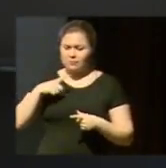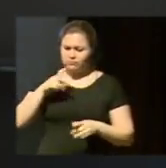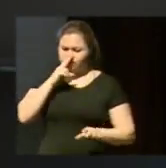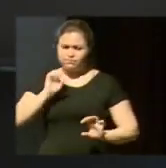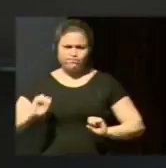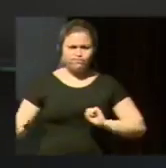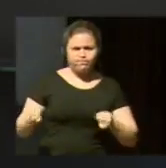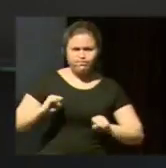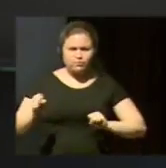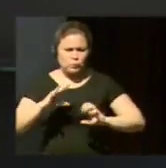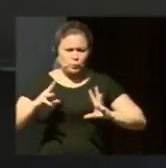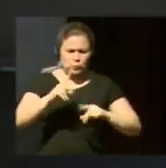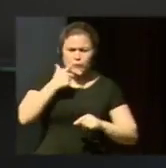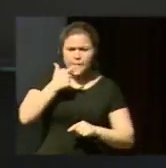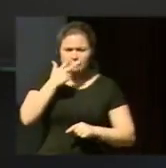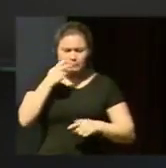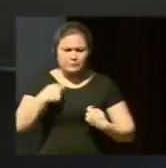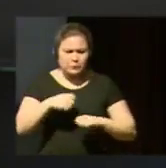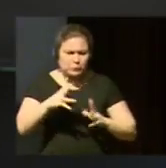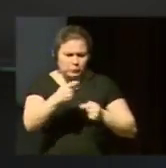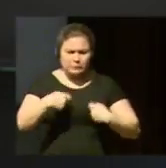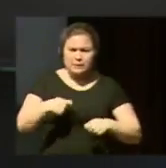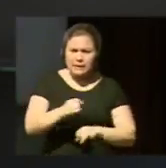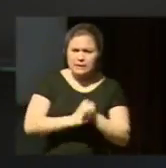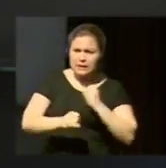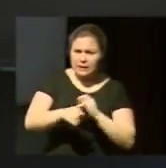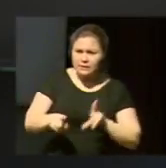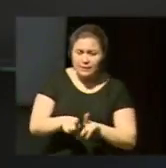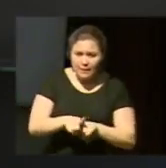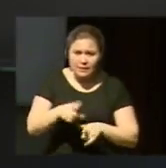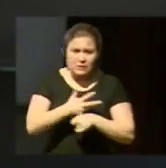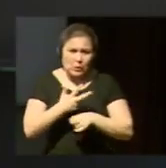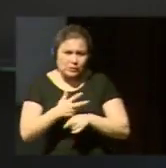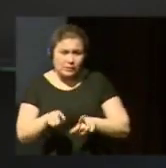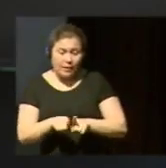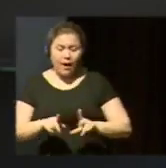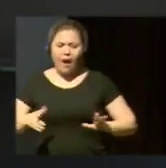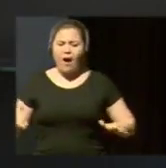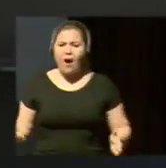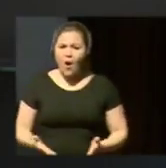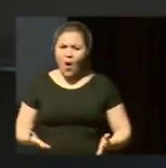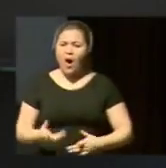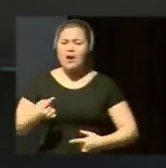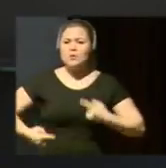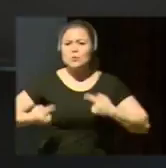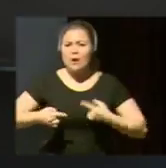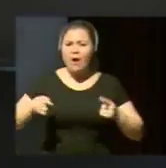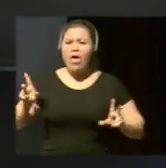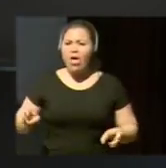euforia, onde se dizia todo mundo precisa de internet, também os idosos, agora